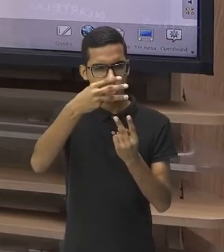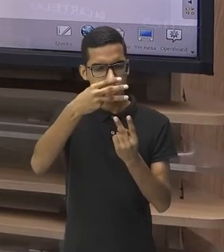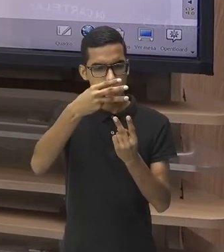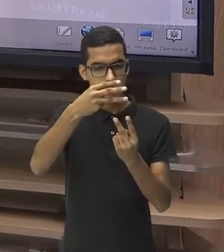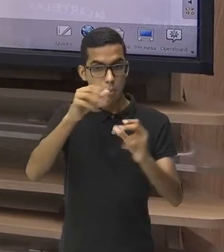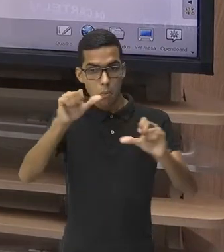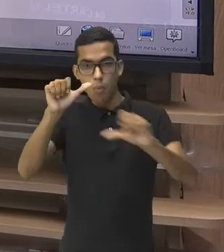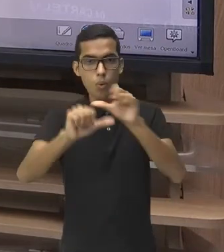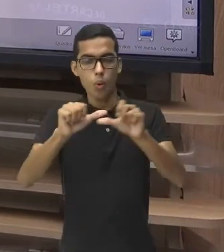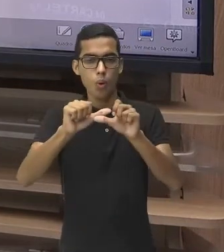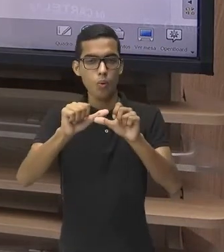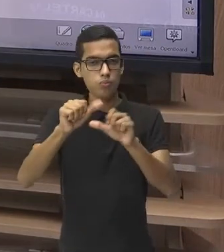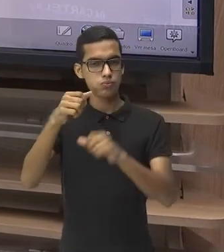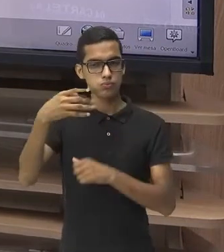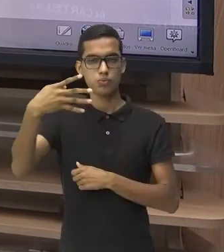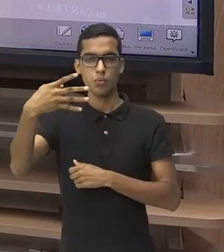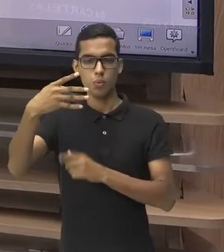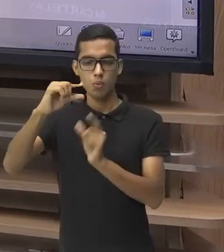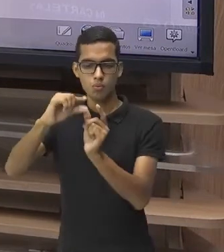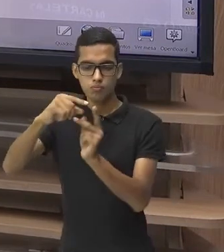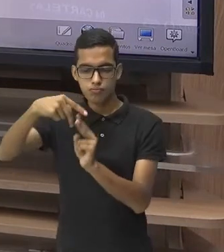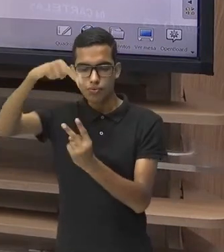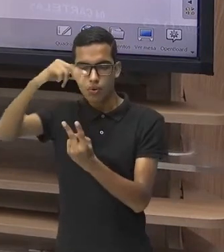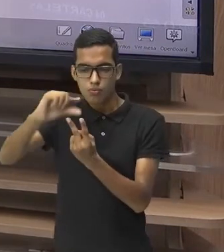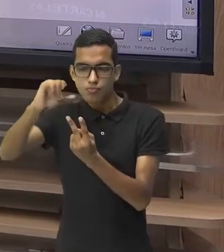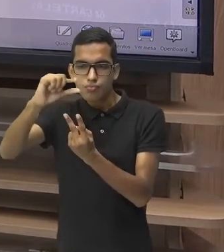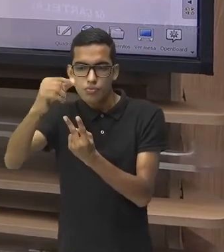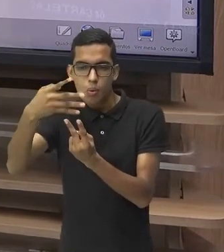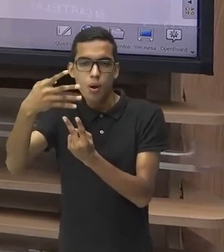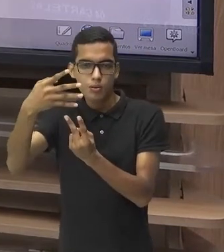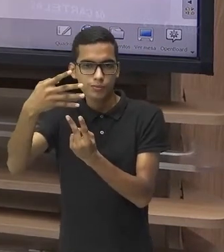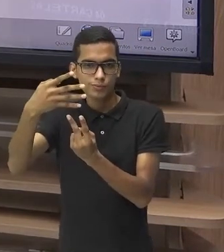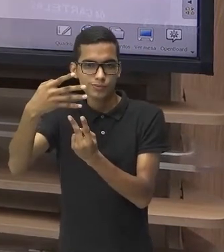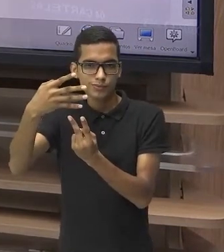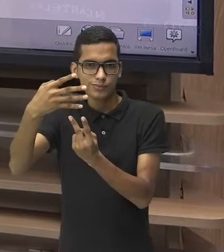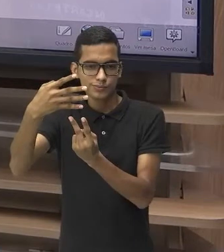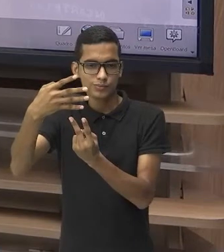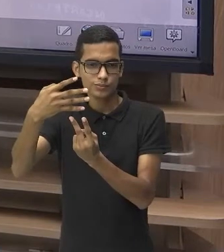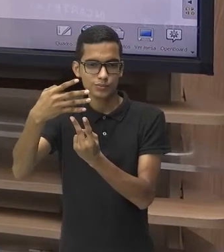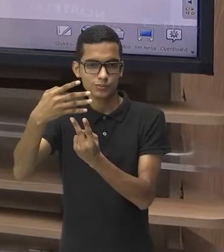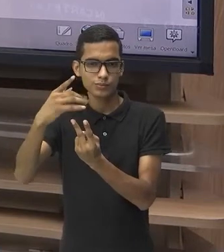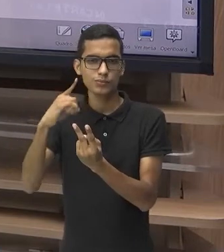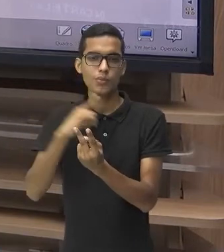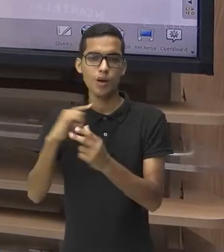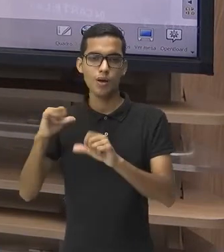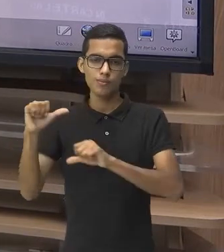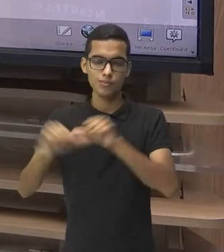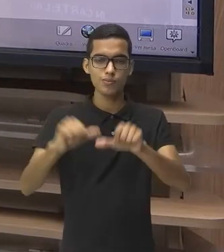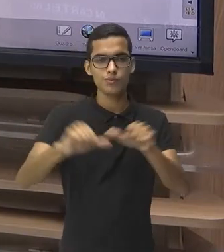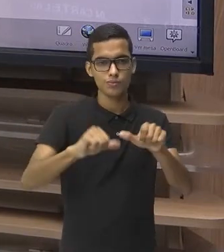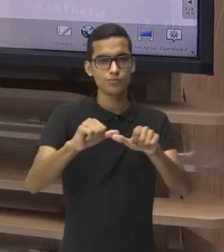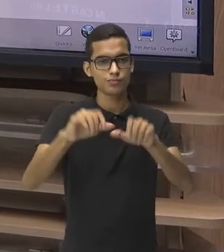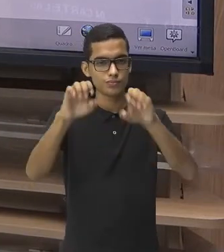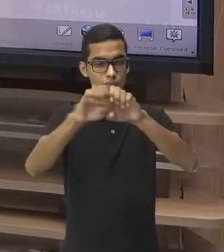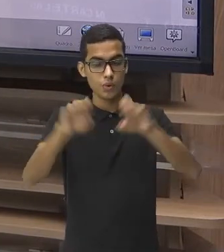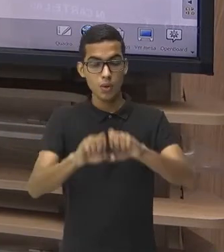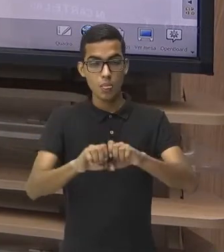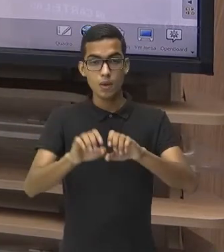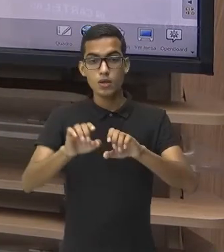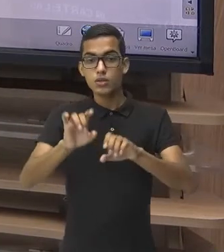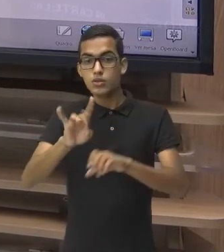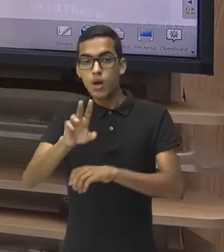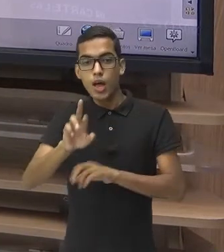Então, ele teve essa troca de material. E aí a gente chama também de mutação estrutural. Só que a única diferença é que